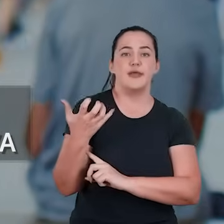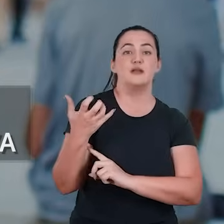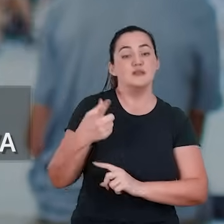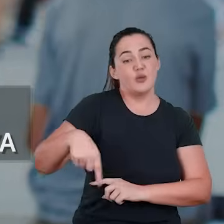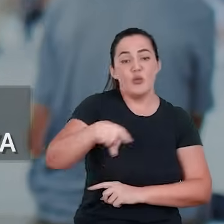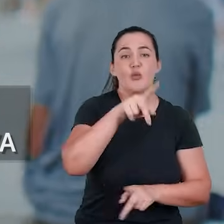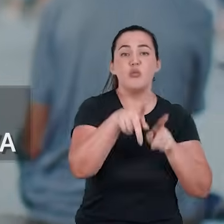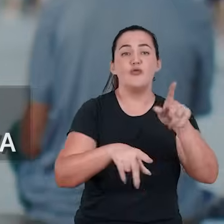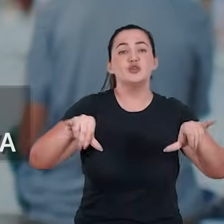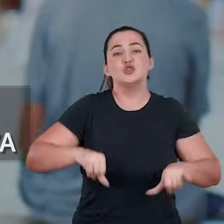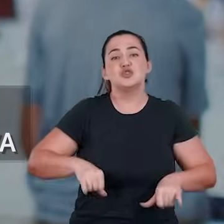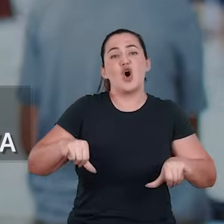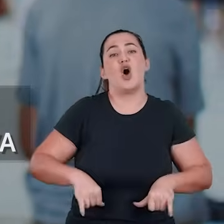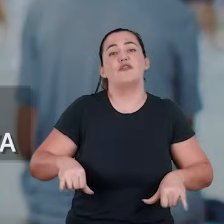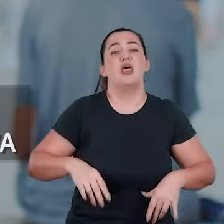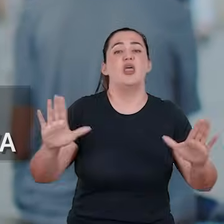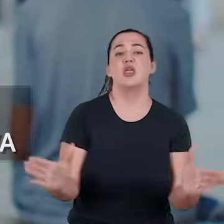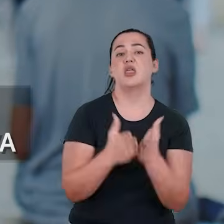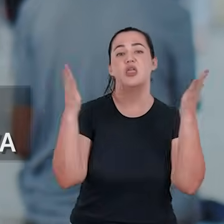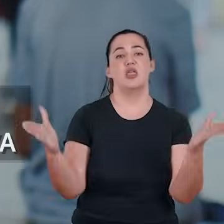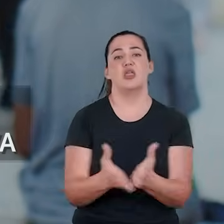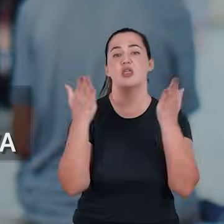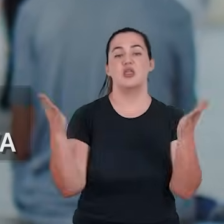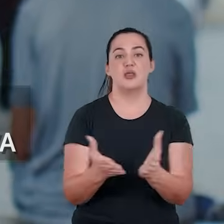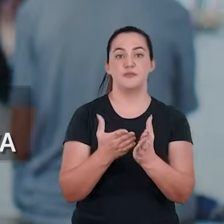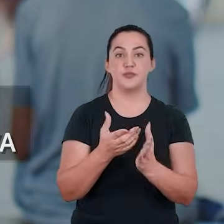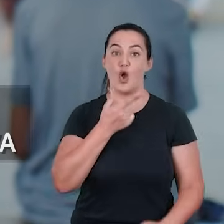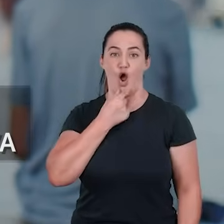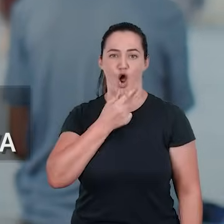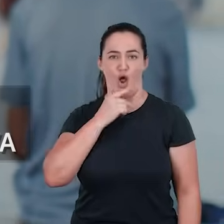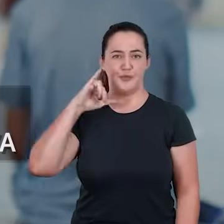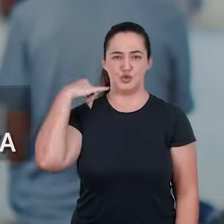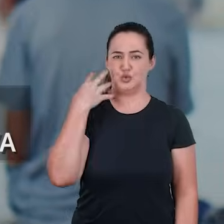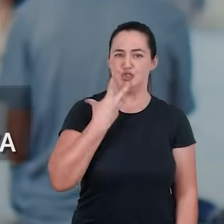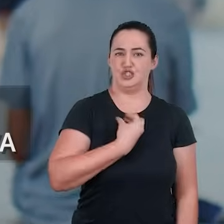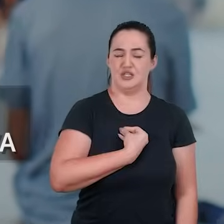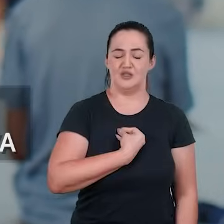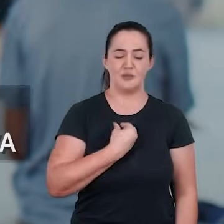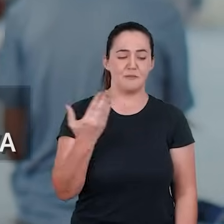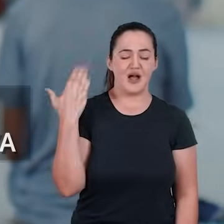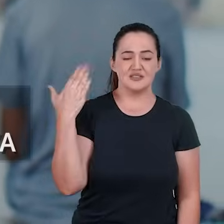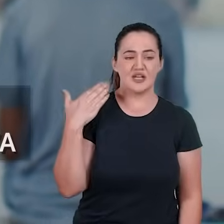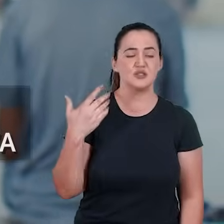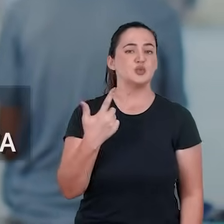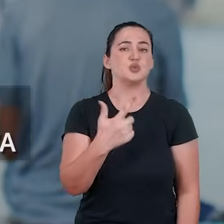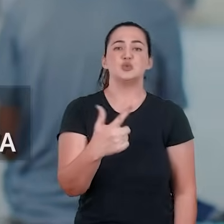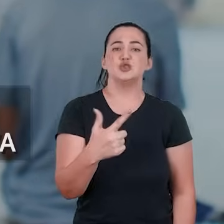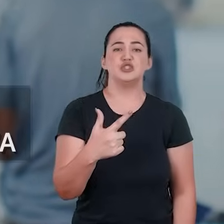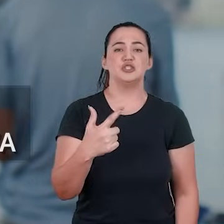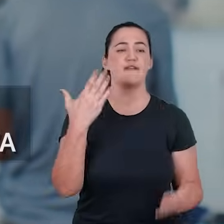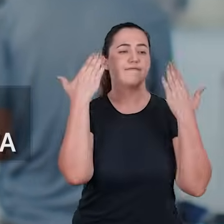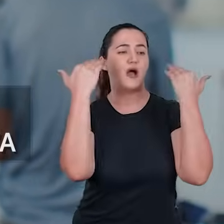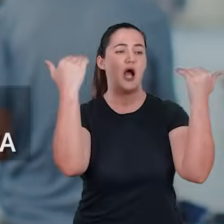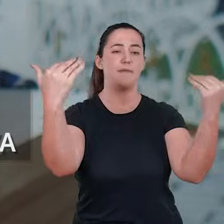miséria. E o grande Justiniano, apesar de toda a sua fama na história, na época não tinha uma grande popularidade